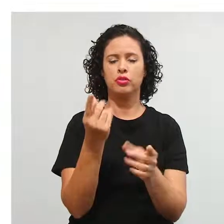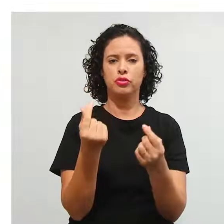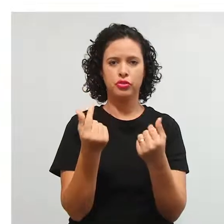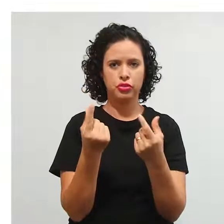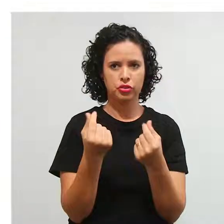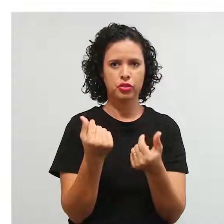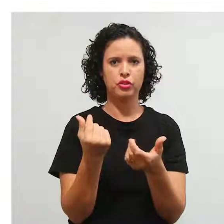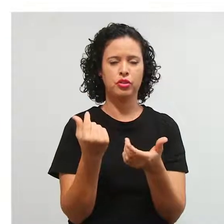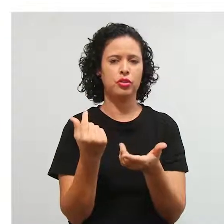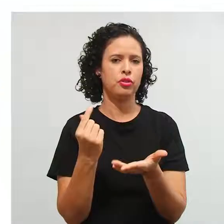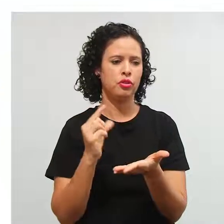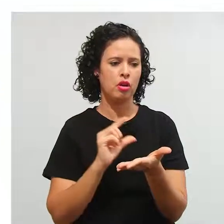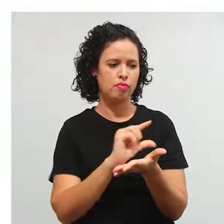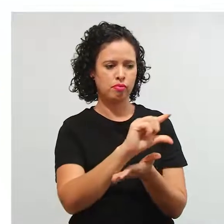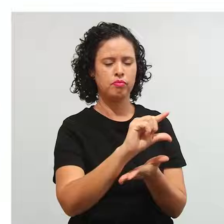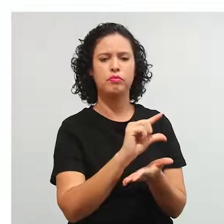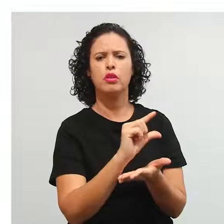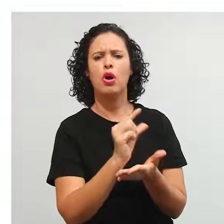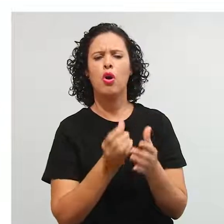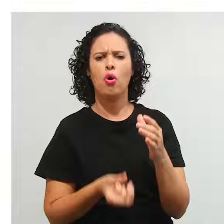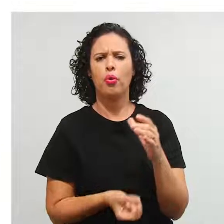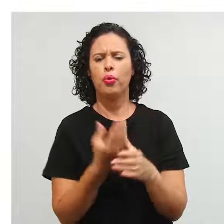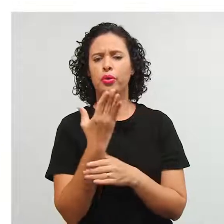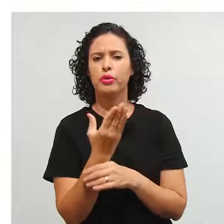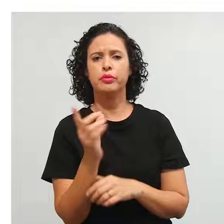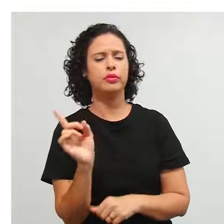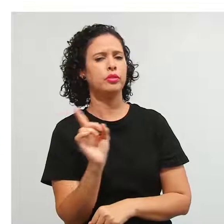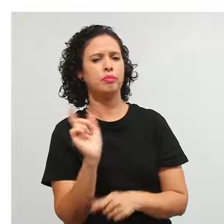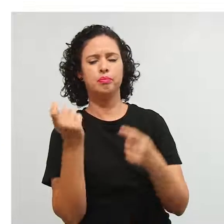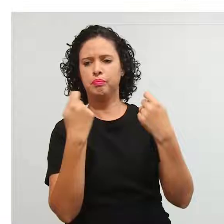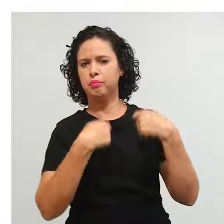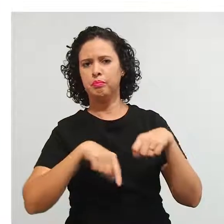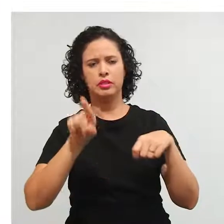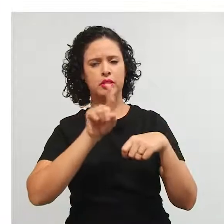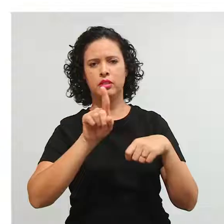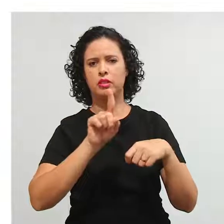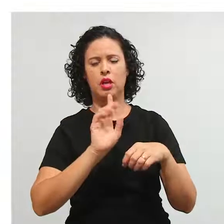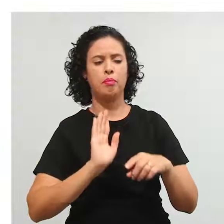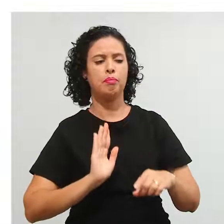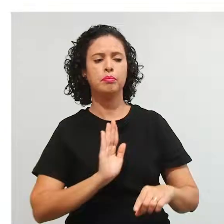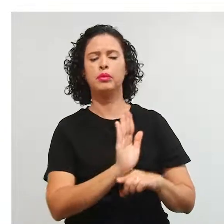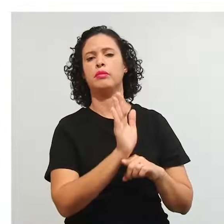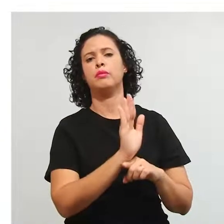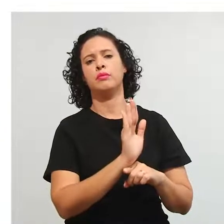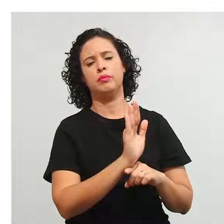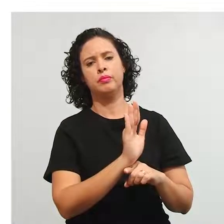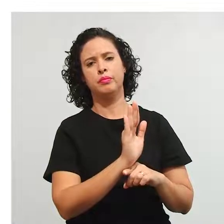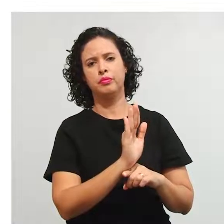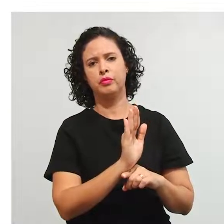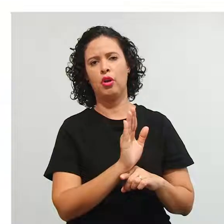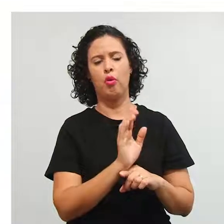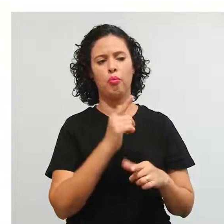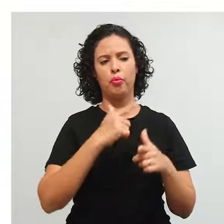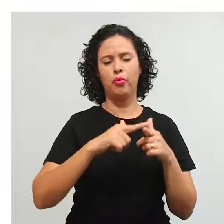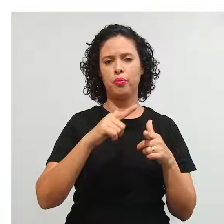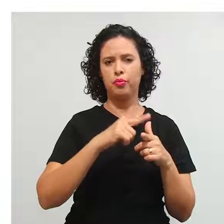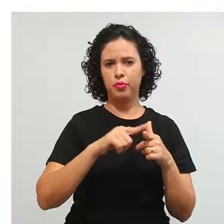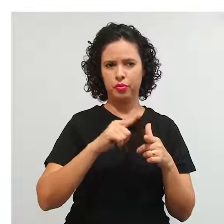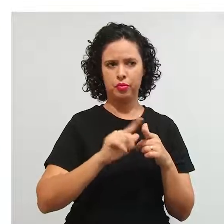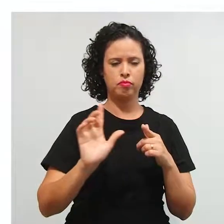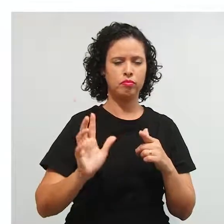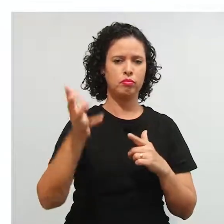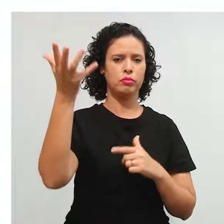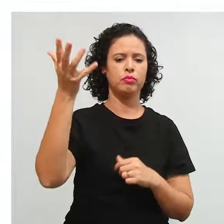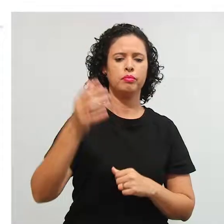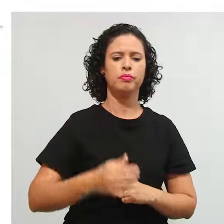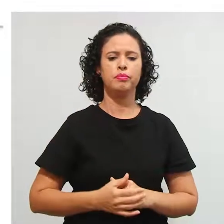da despesa, para atender essa situação